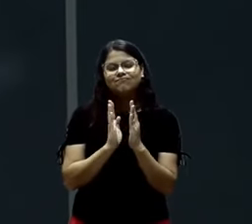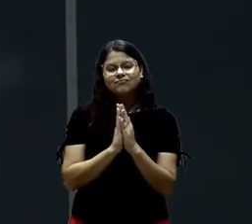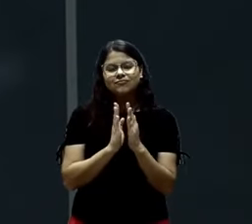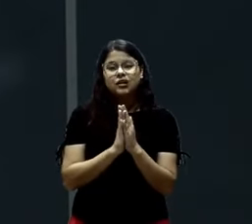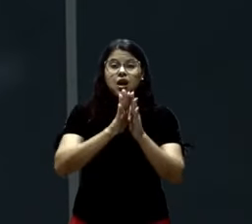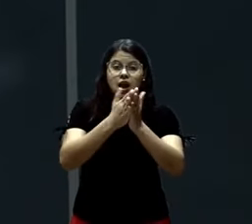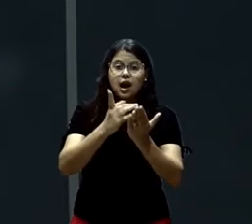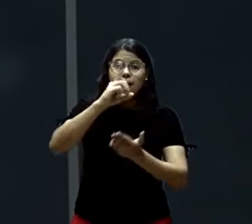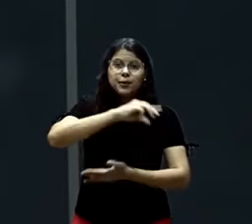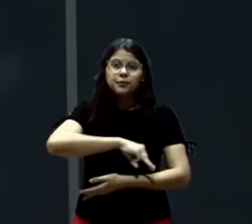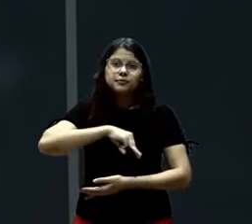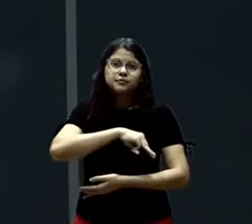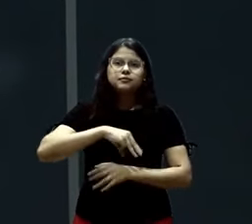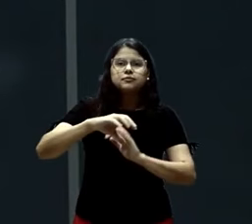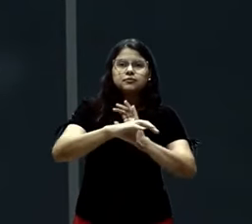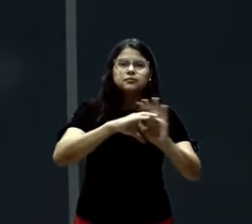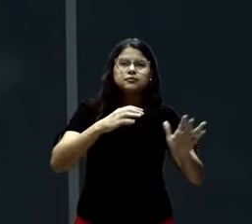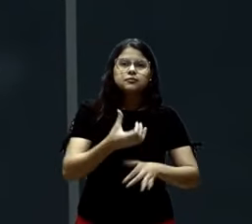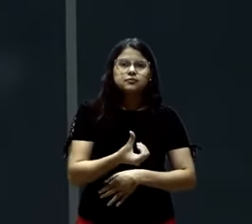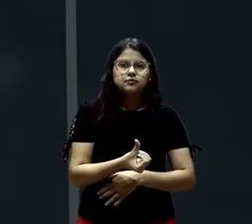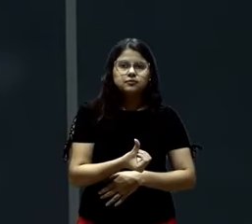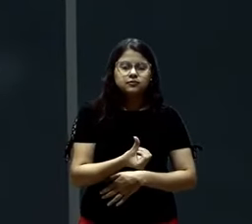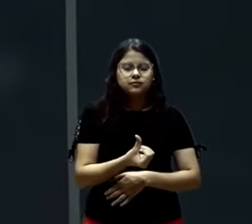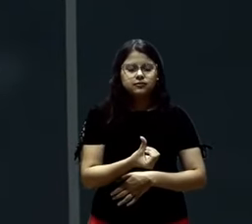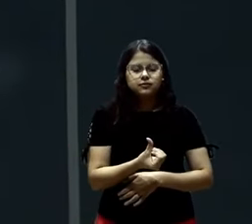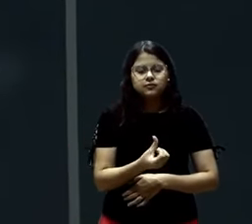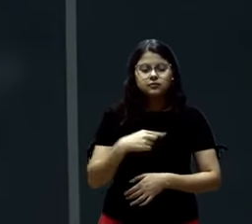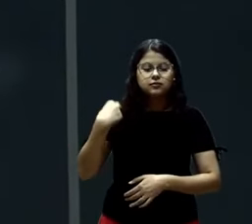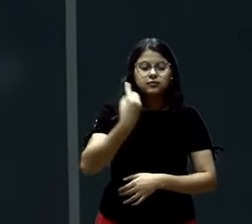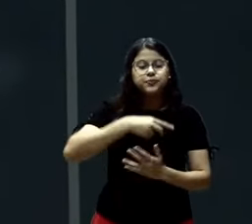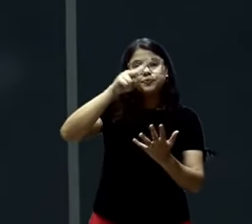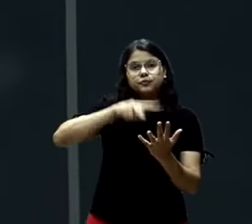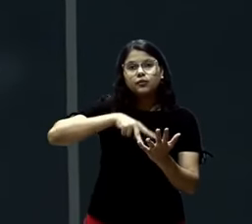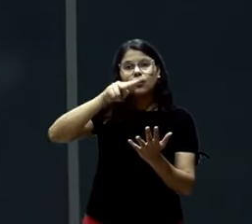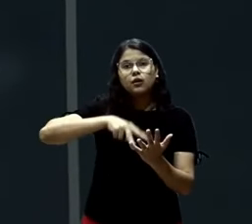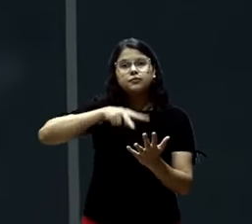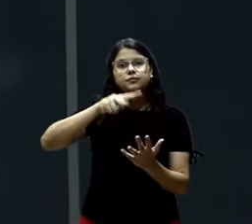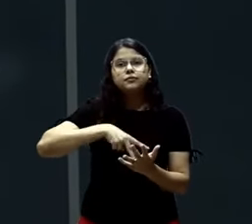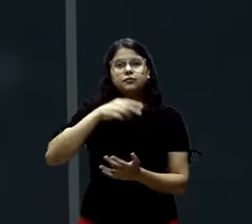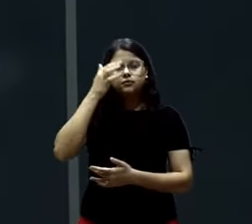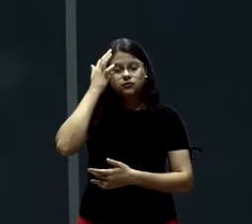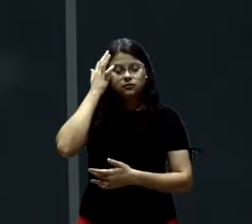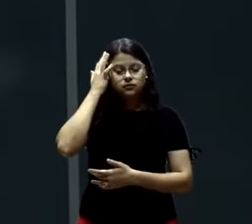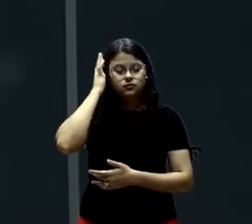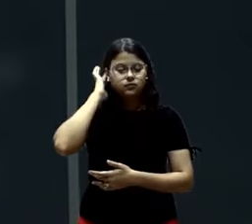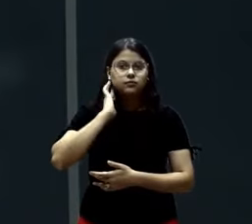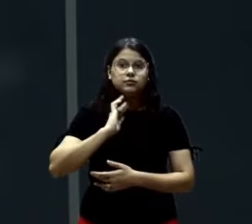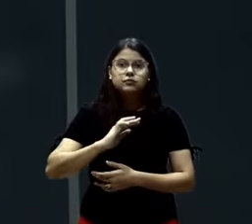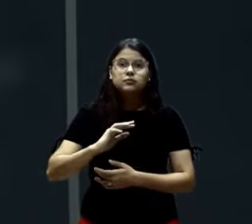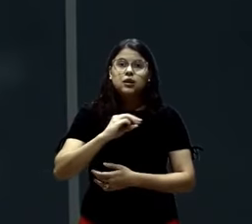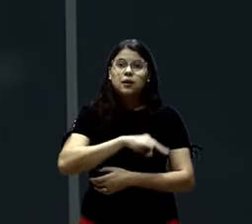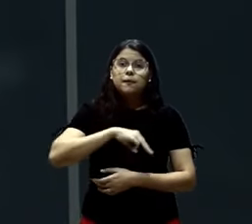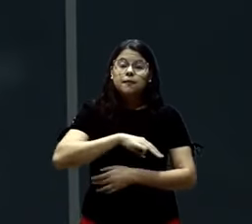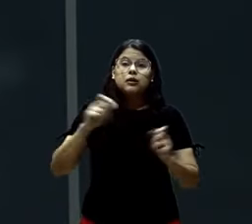Mateus capítulo 6 é o texto que nós vamos falar hoje. Ele vai nos dar um alerta.